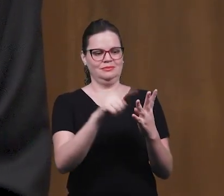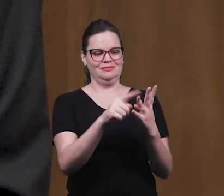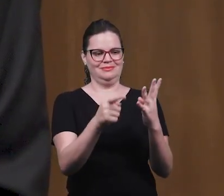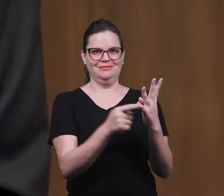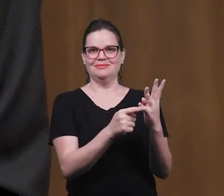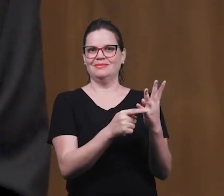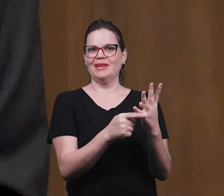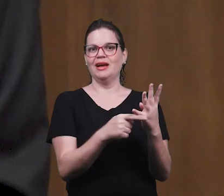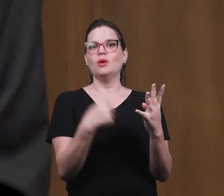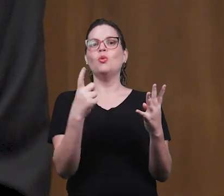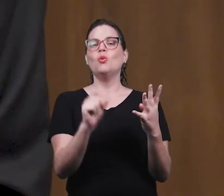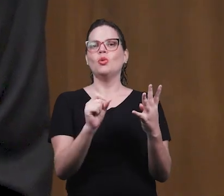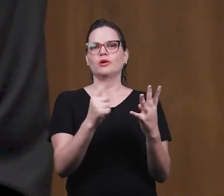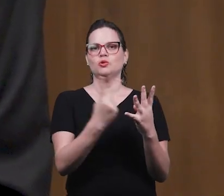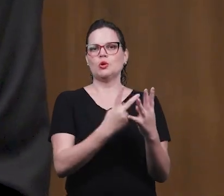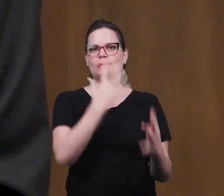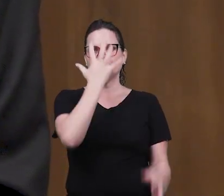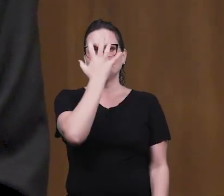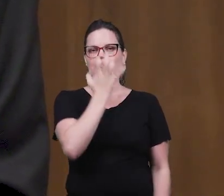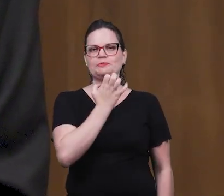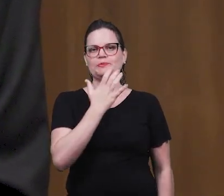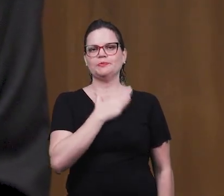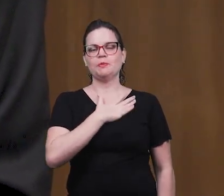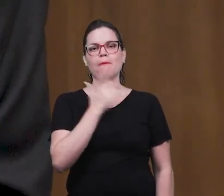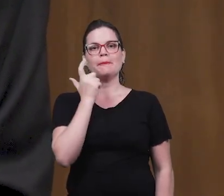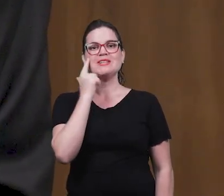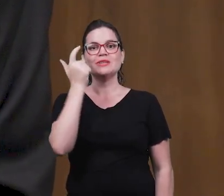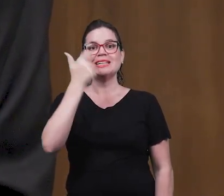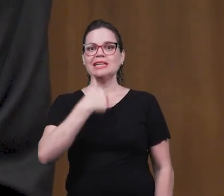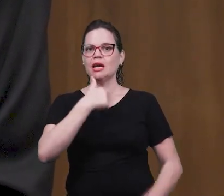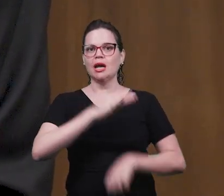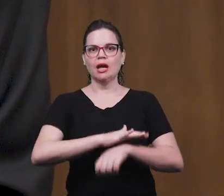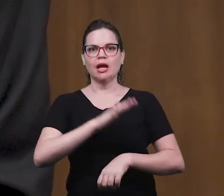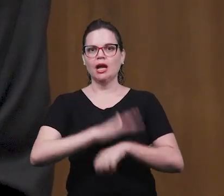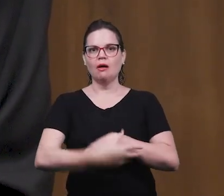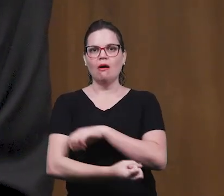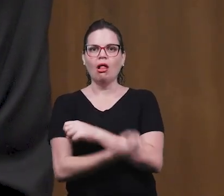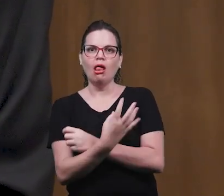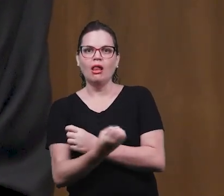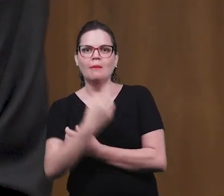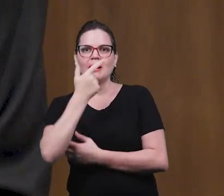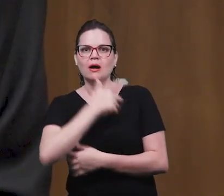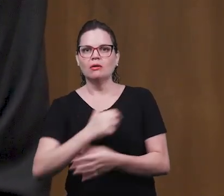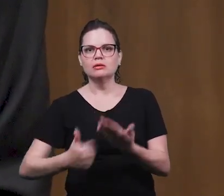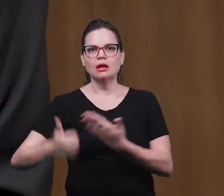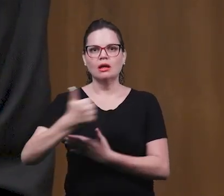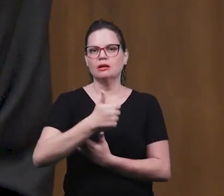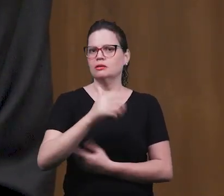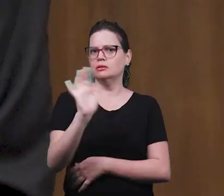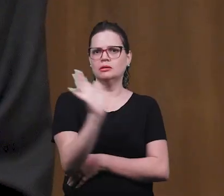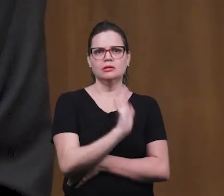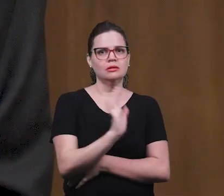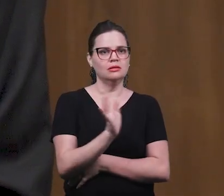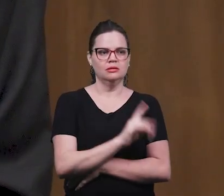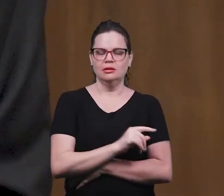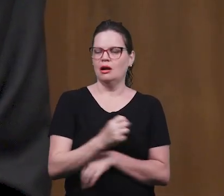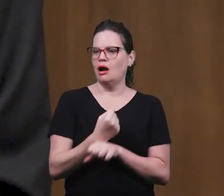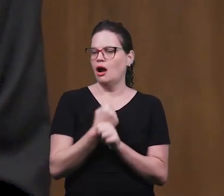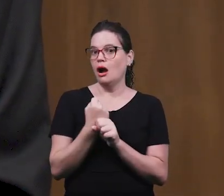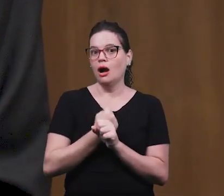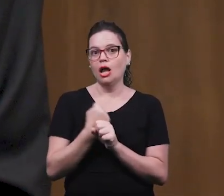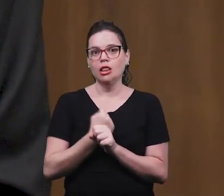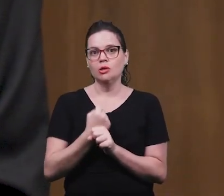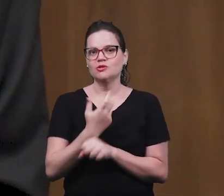sem falar comigo, achando que eu tinha feito alguma coisa para passar, né, à frente deles.